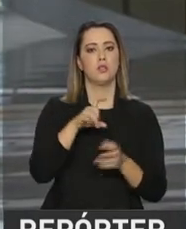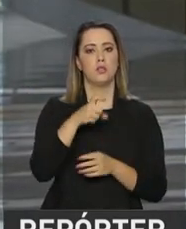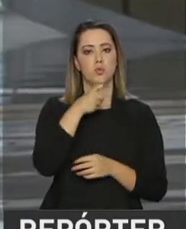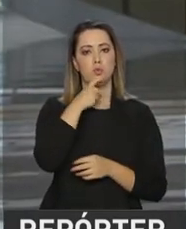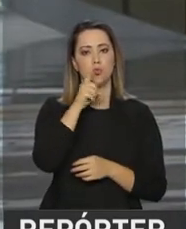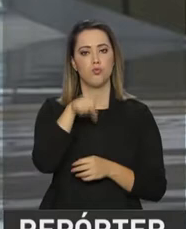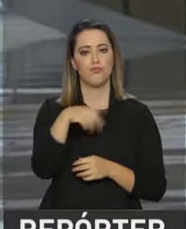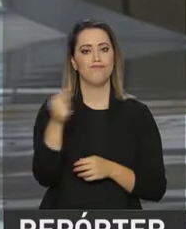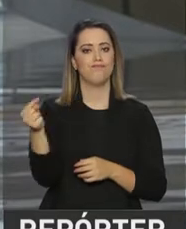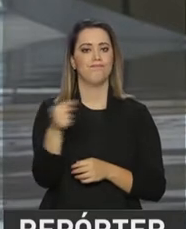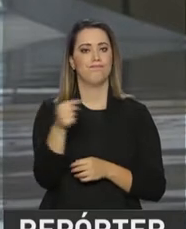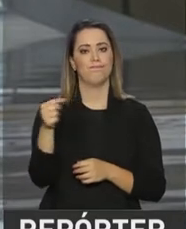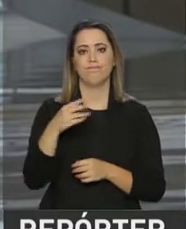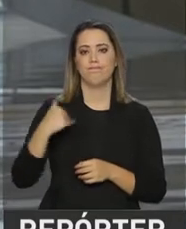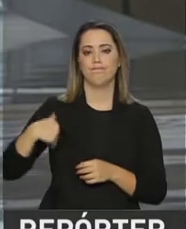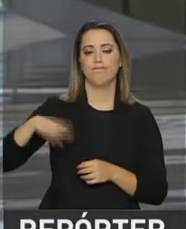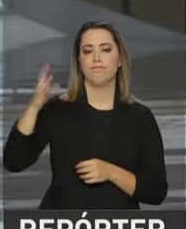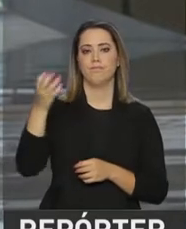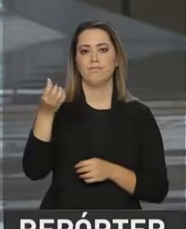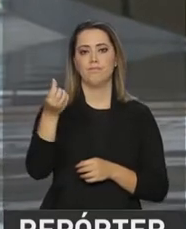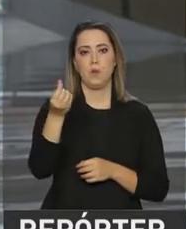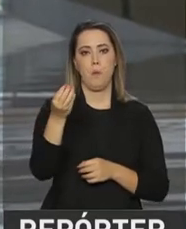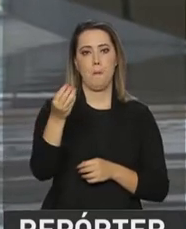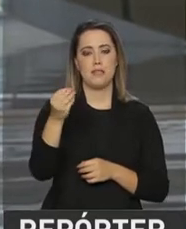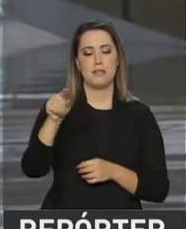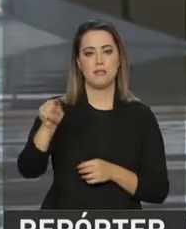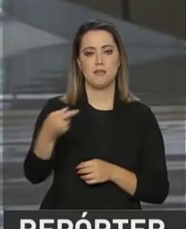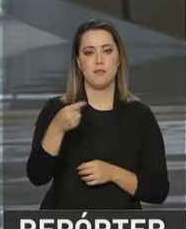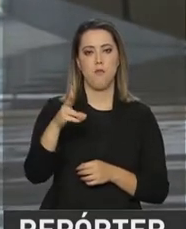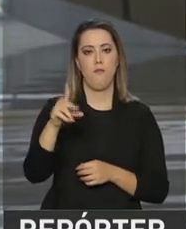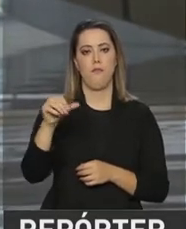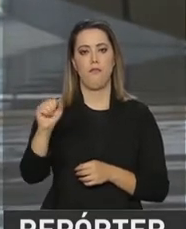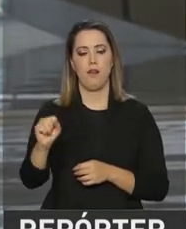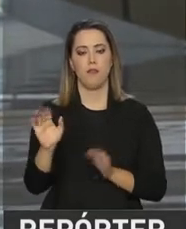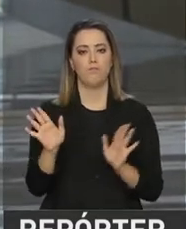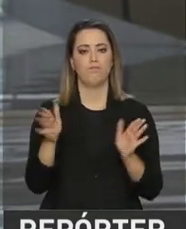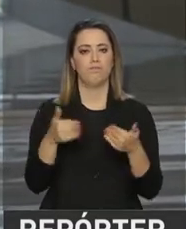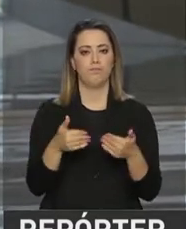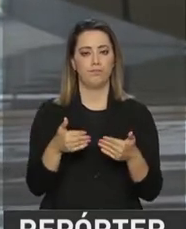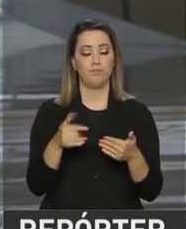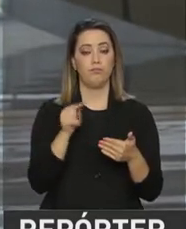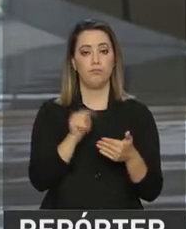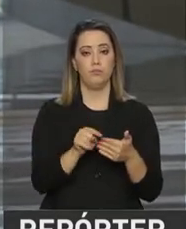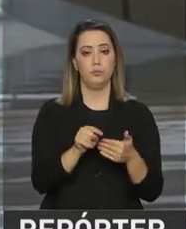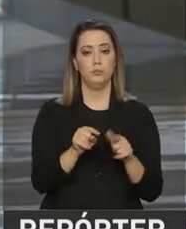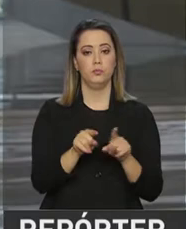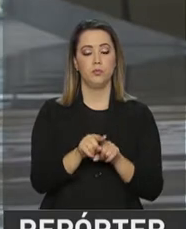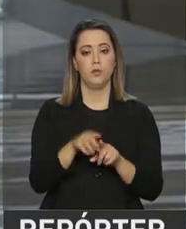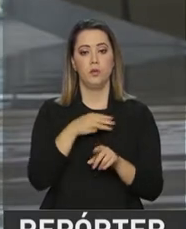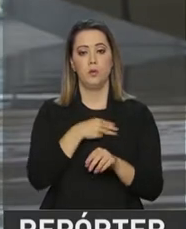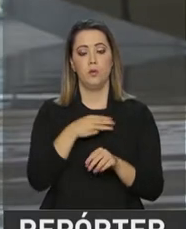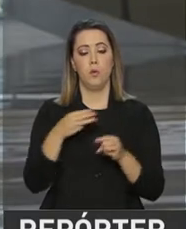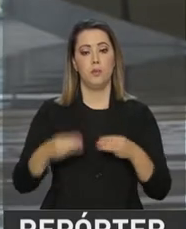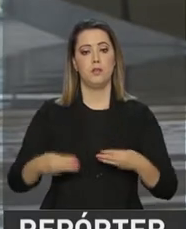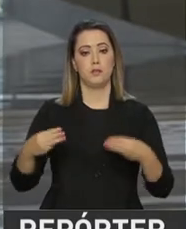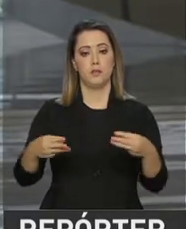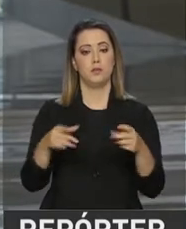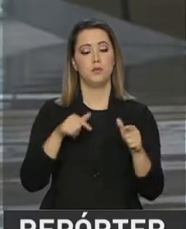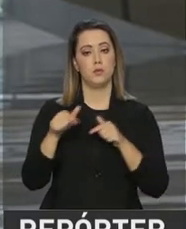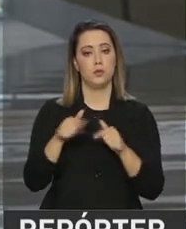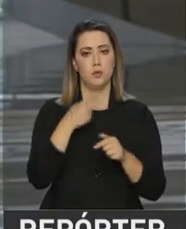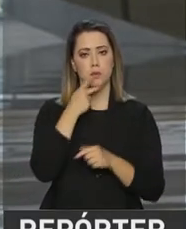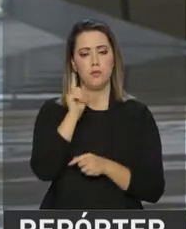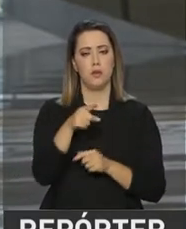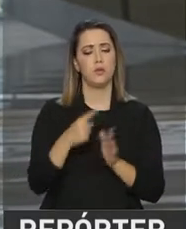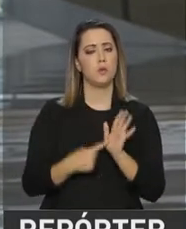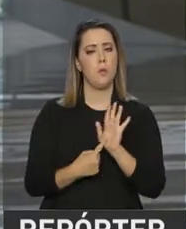negativo em mais de 600 mil vagas fechadas segundo o ministro do trabalho ronaldo nogueira isso